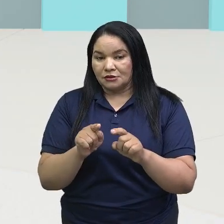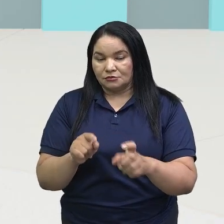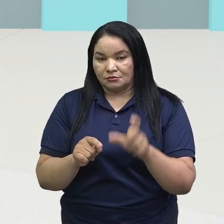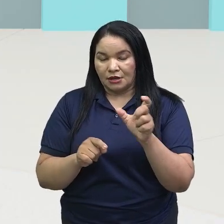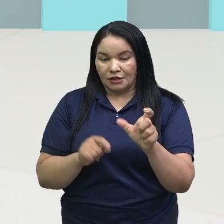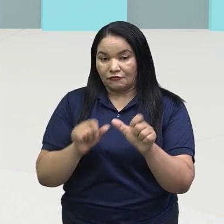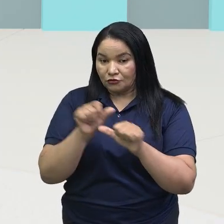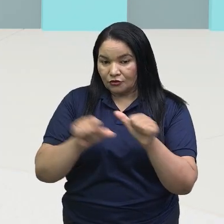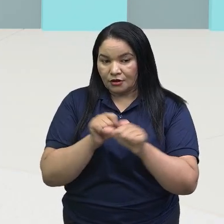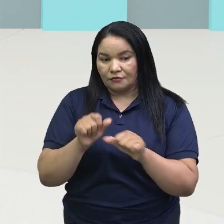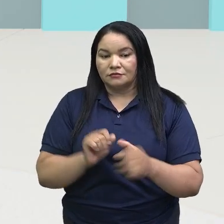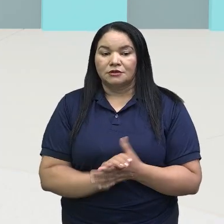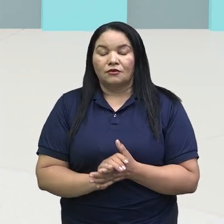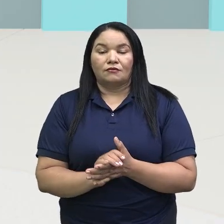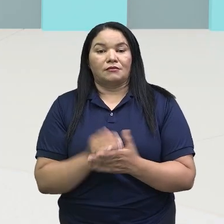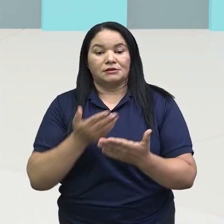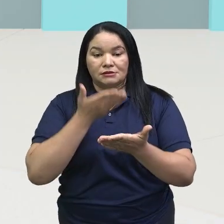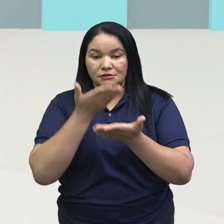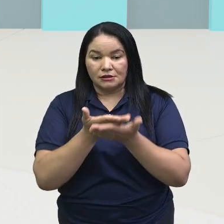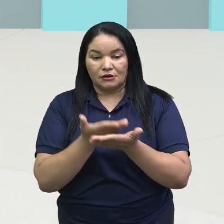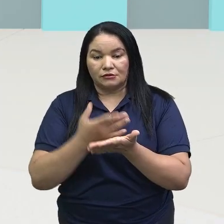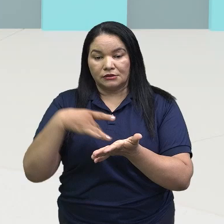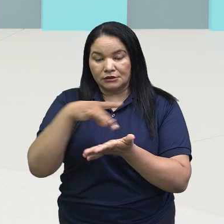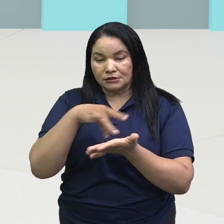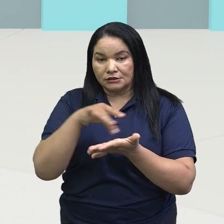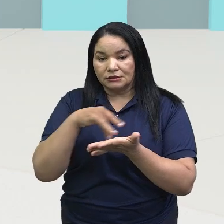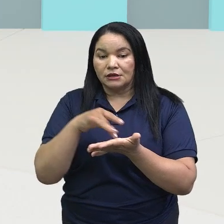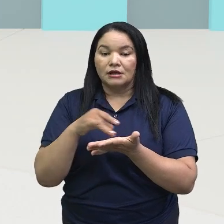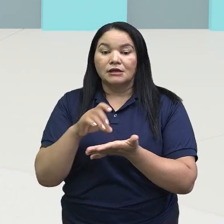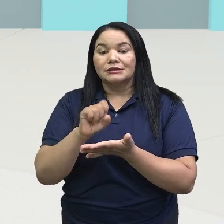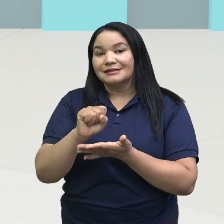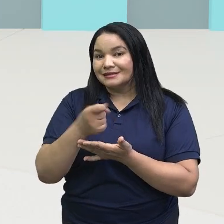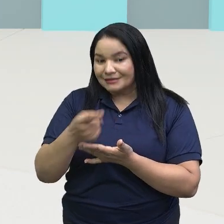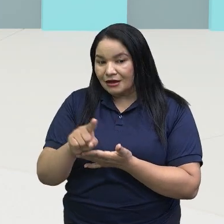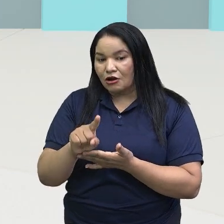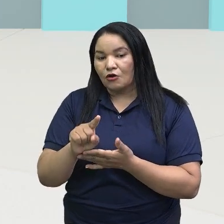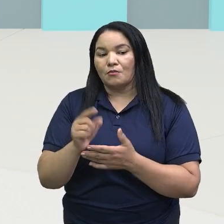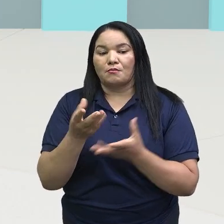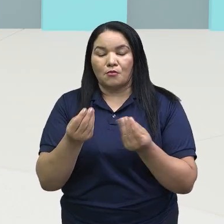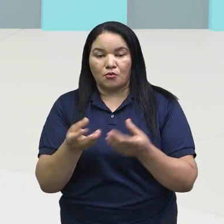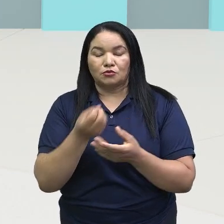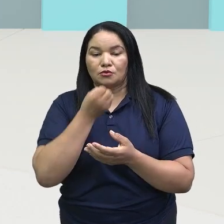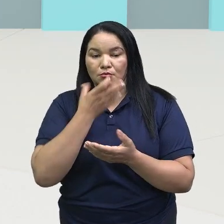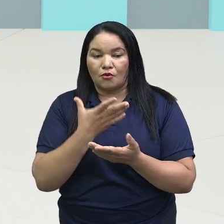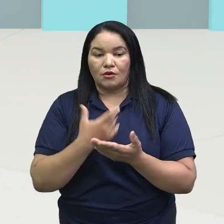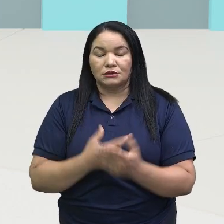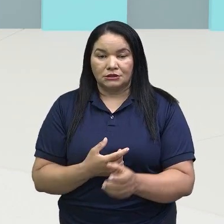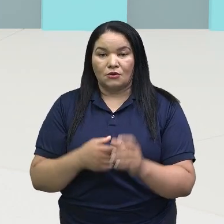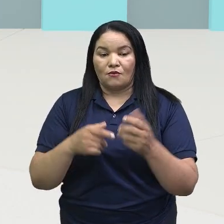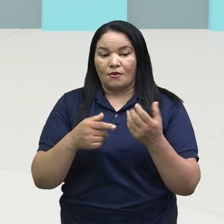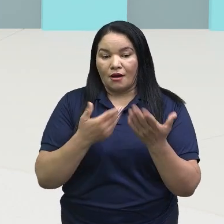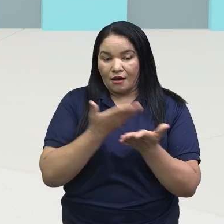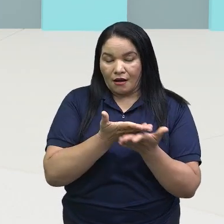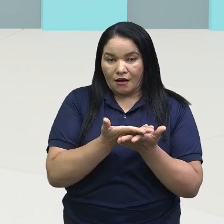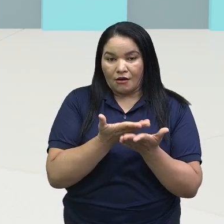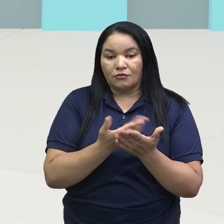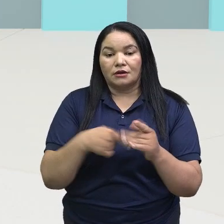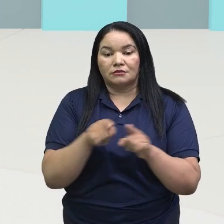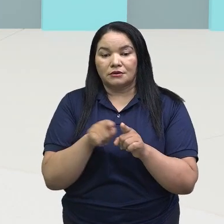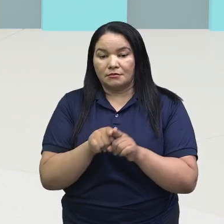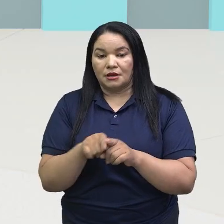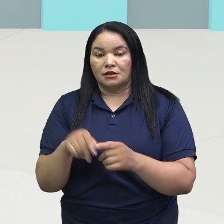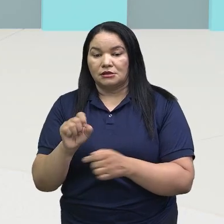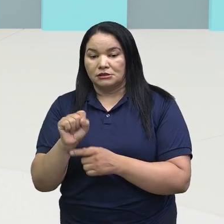essas aulas do CMEAN são muito boas. Aulas está em destaque e são também está em